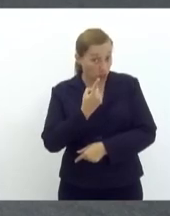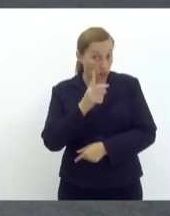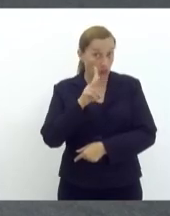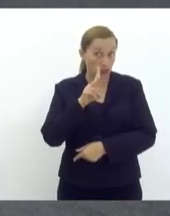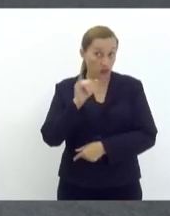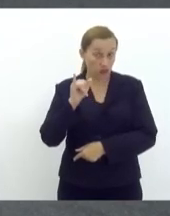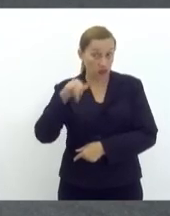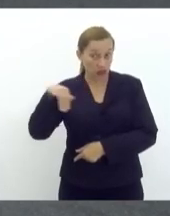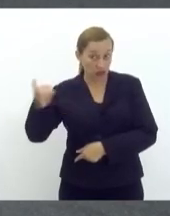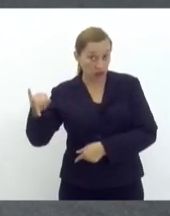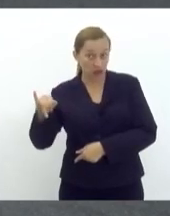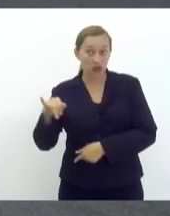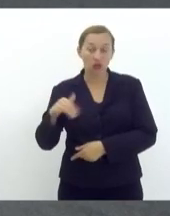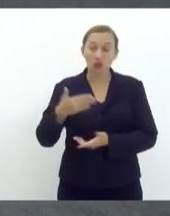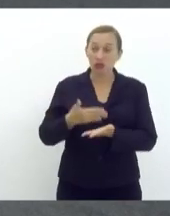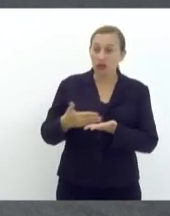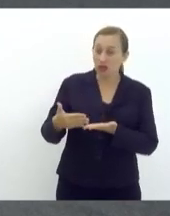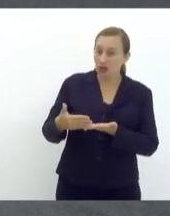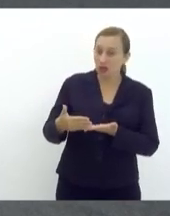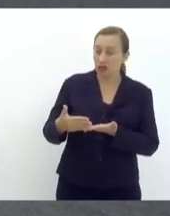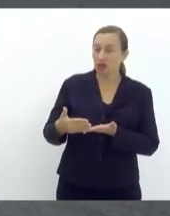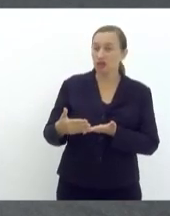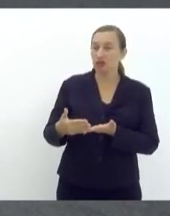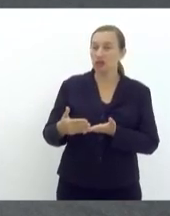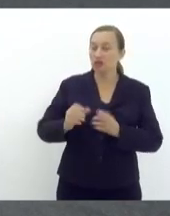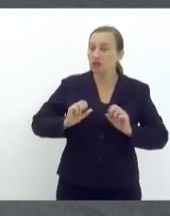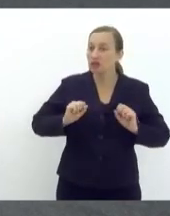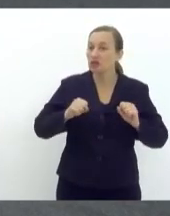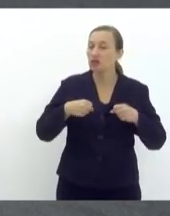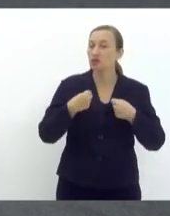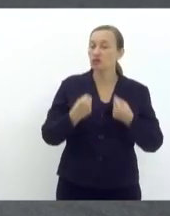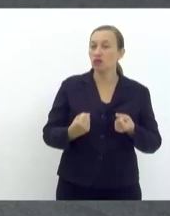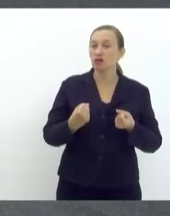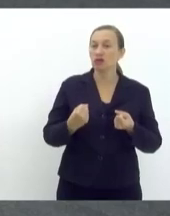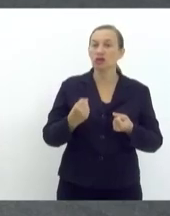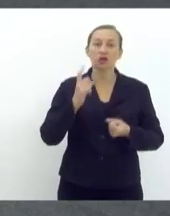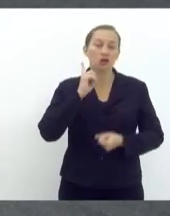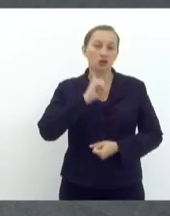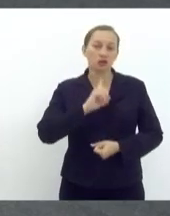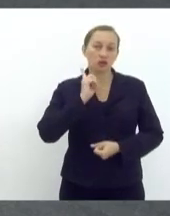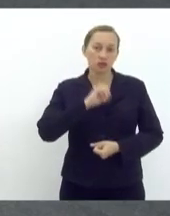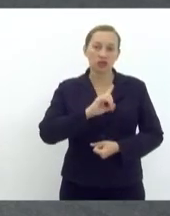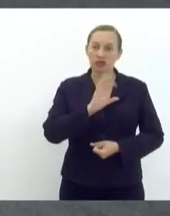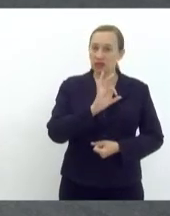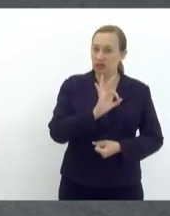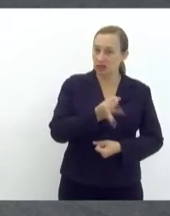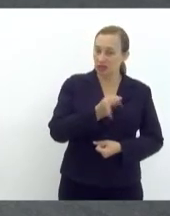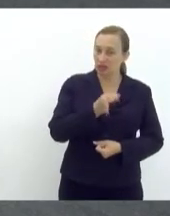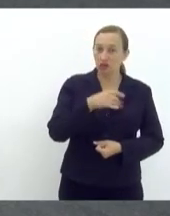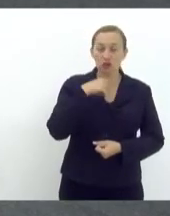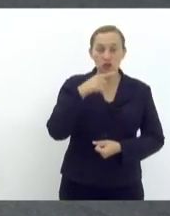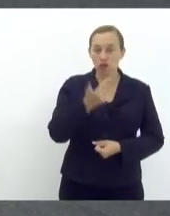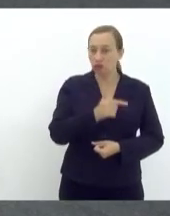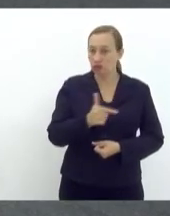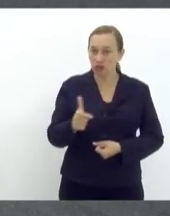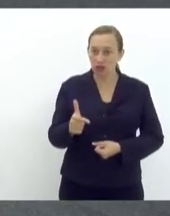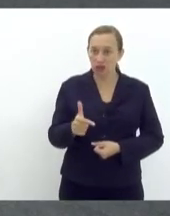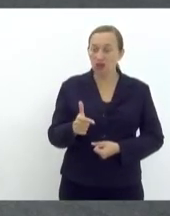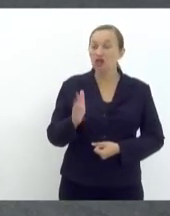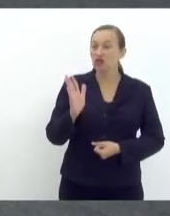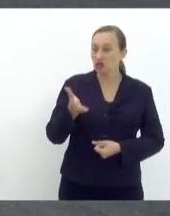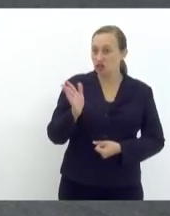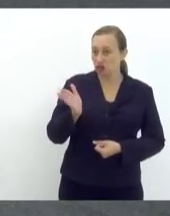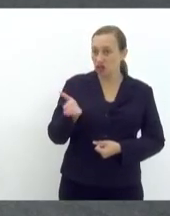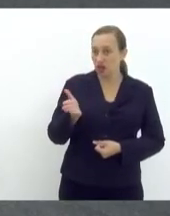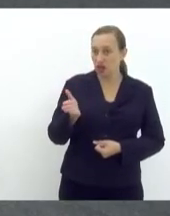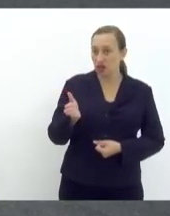Vinny Júnior um início do ressurgimento da força do Flamengo e Sem dúvida nenhuma ele já era